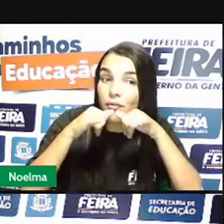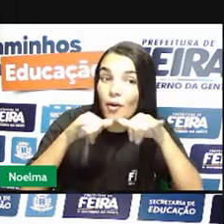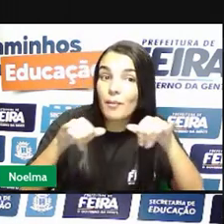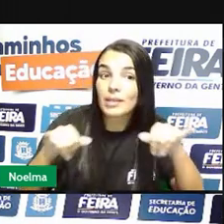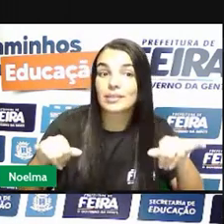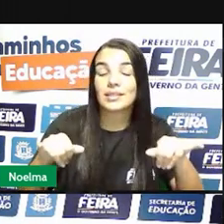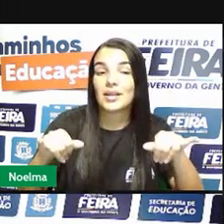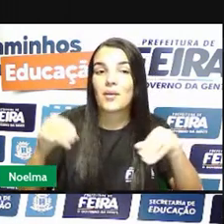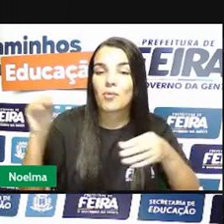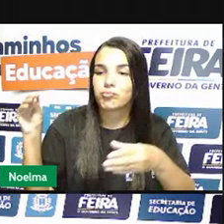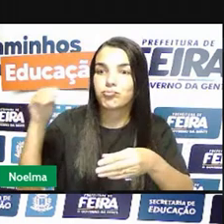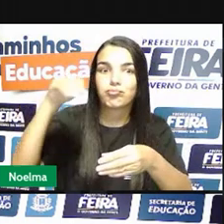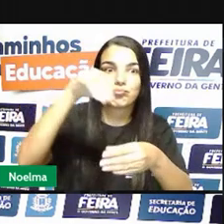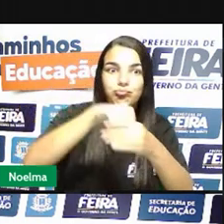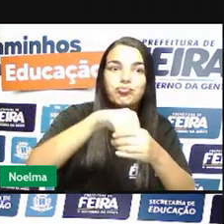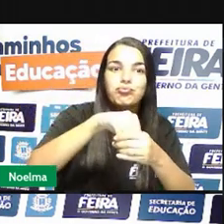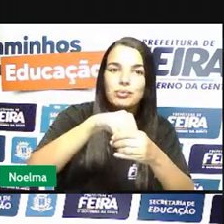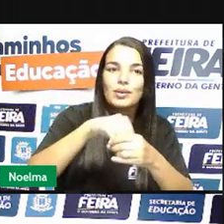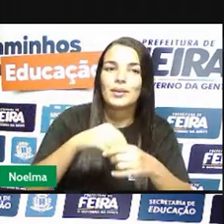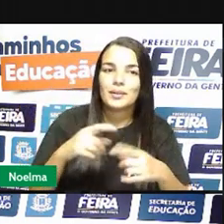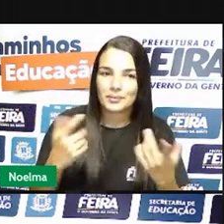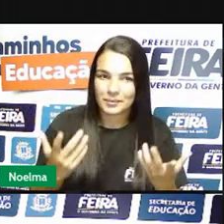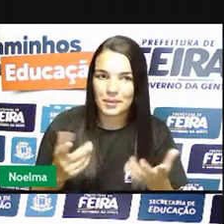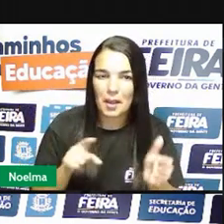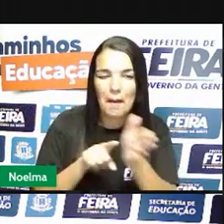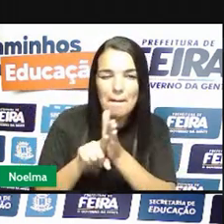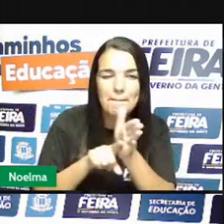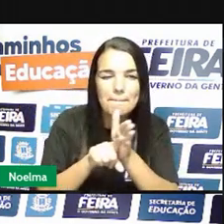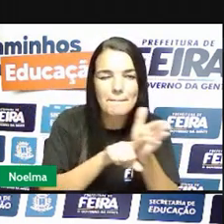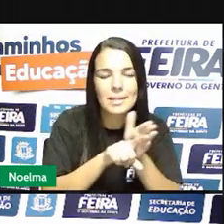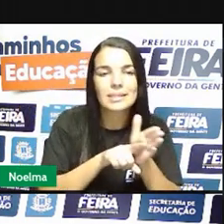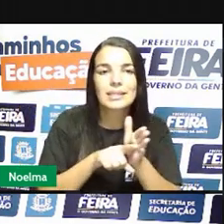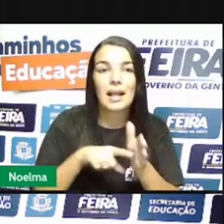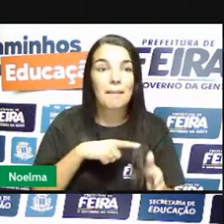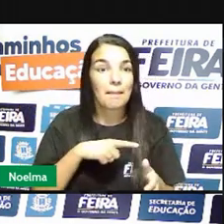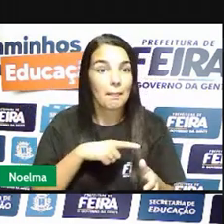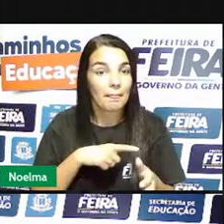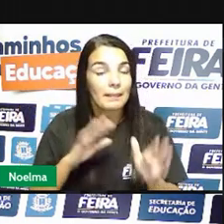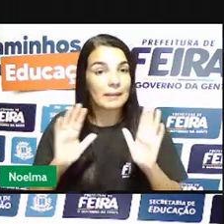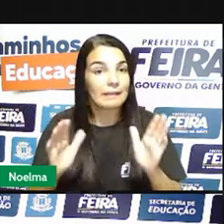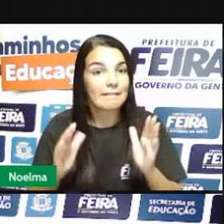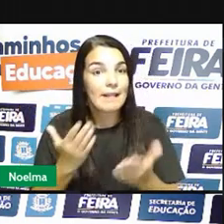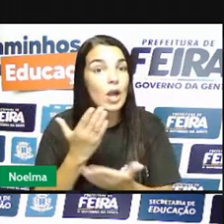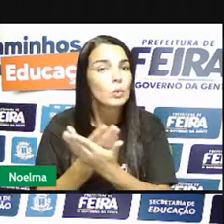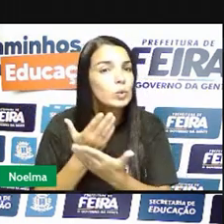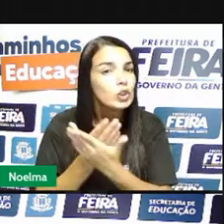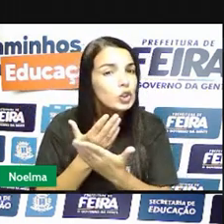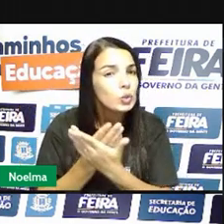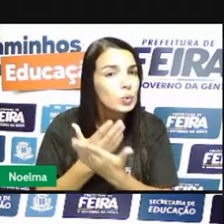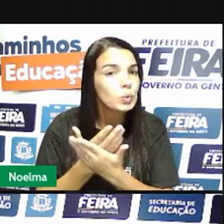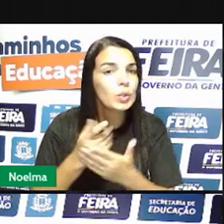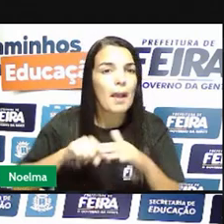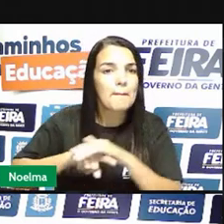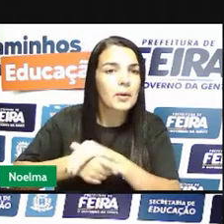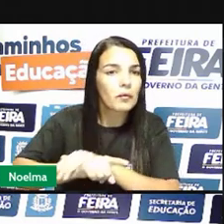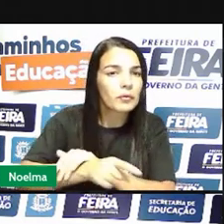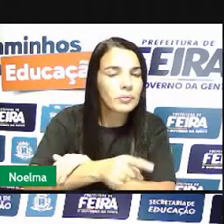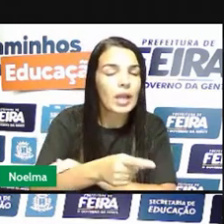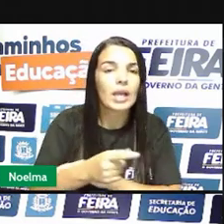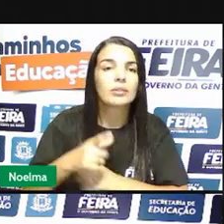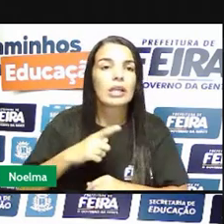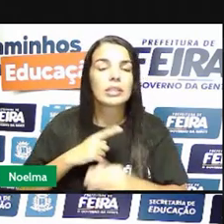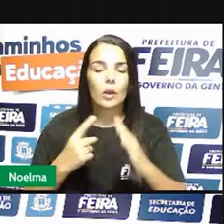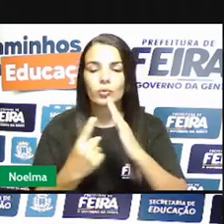colocou aqui, que foi feito, não foi a Pro que fez, mas já se tem esse tipo de pesquisa, e que diz